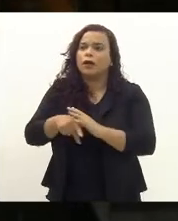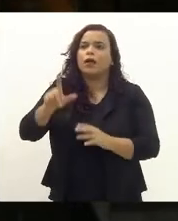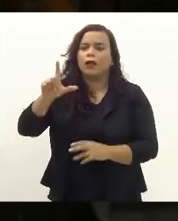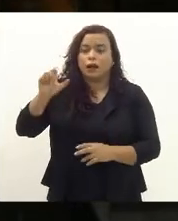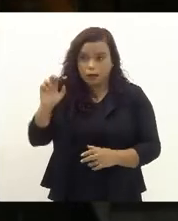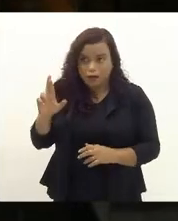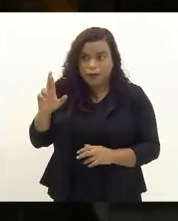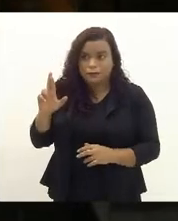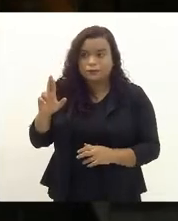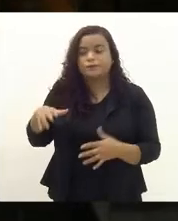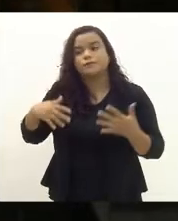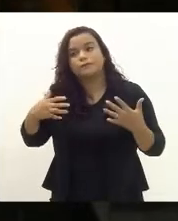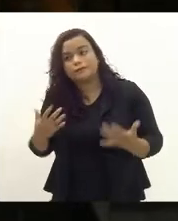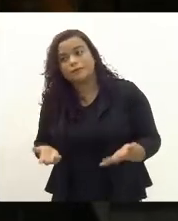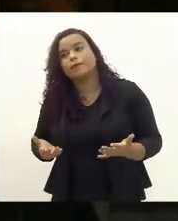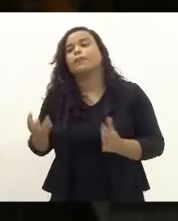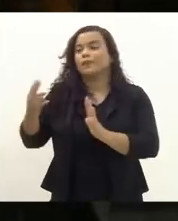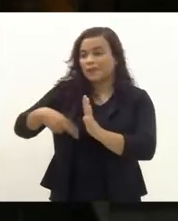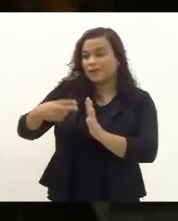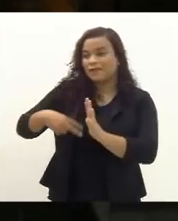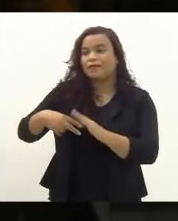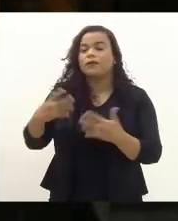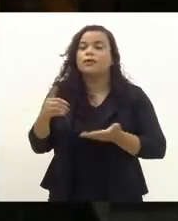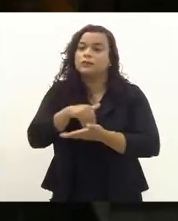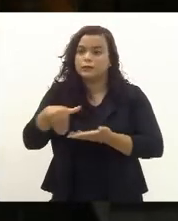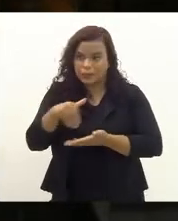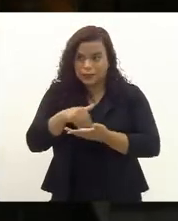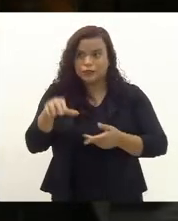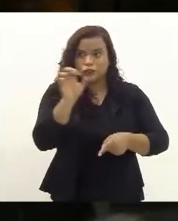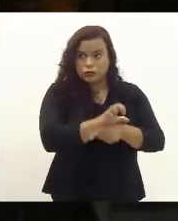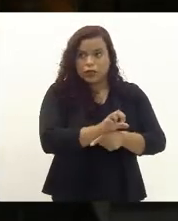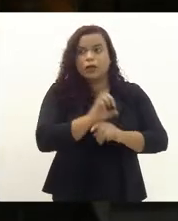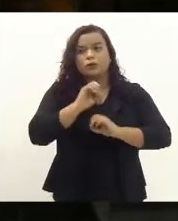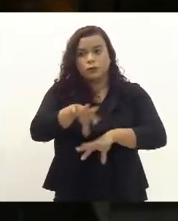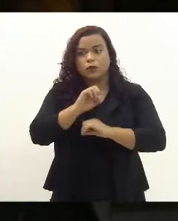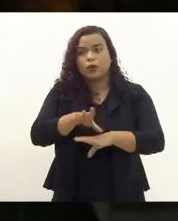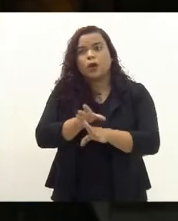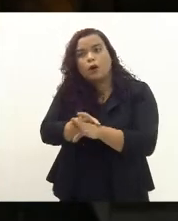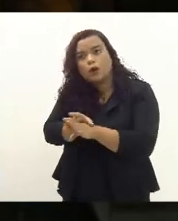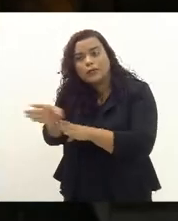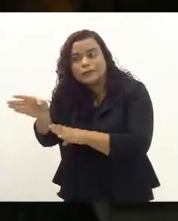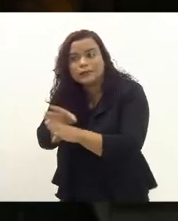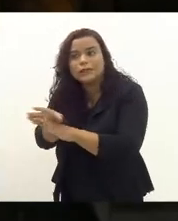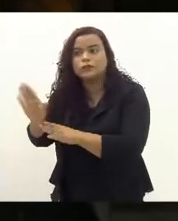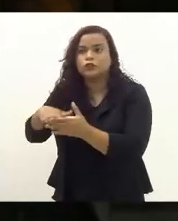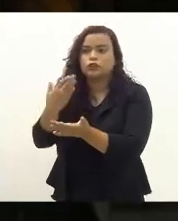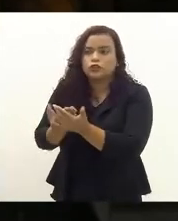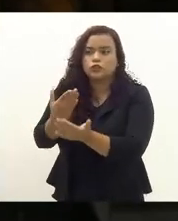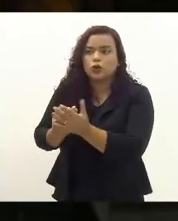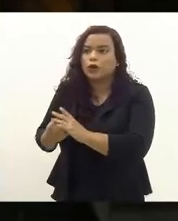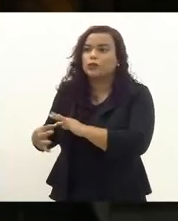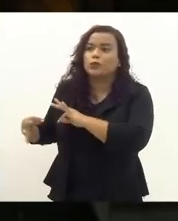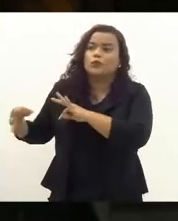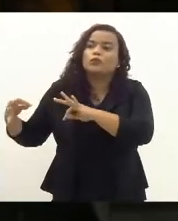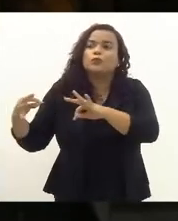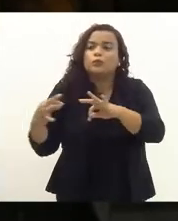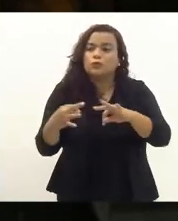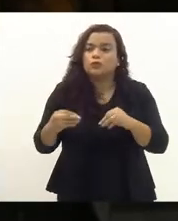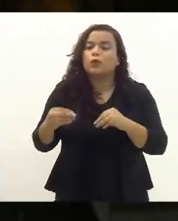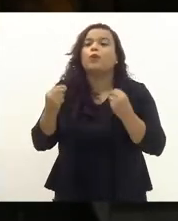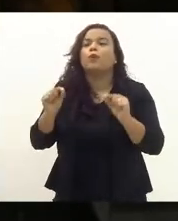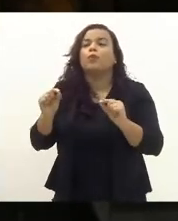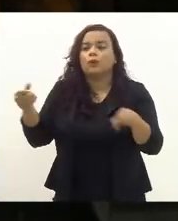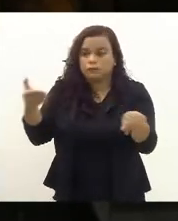Essa é a Secretaria de Estado de Educação deu uma orientação para todas as suas escolas a